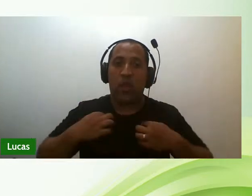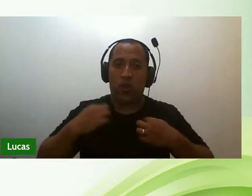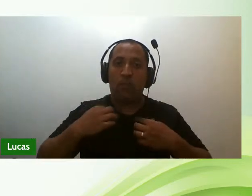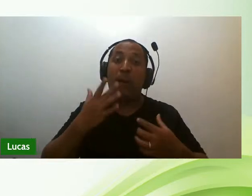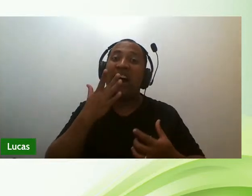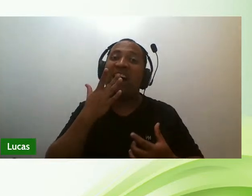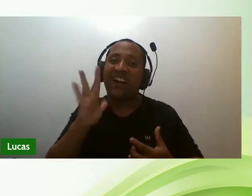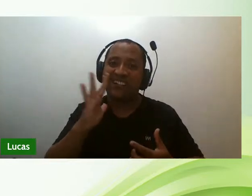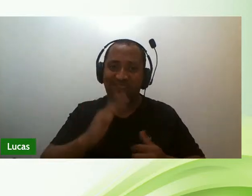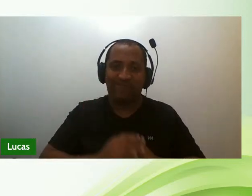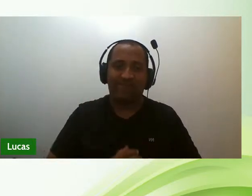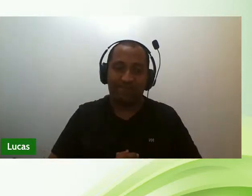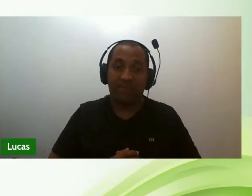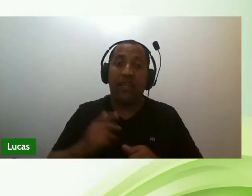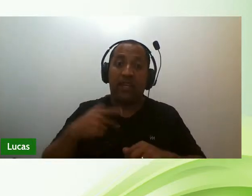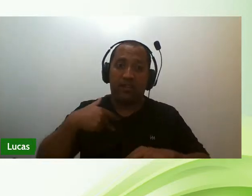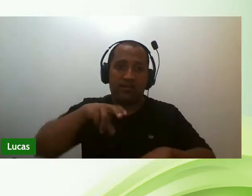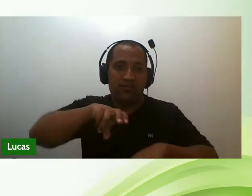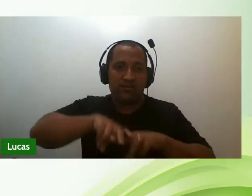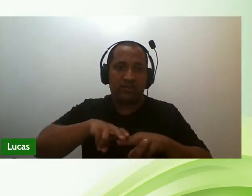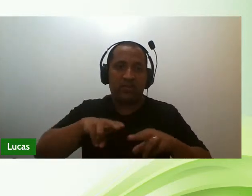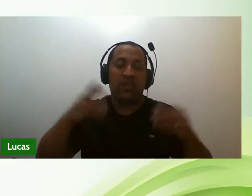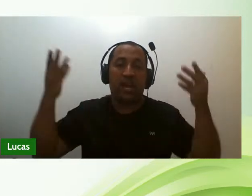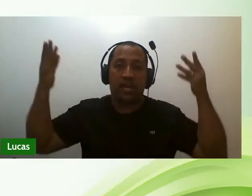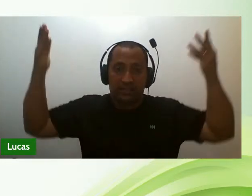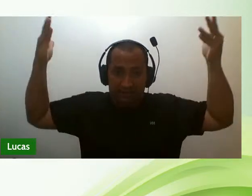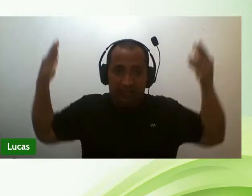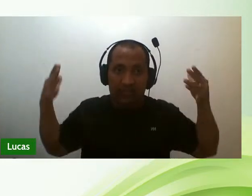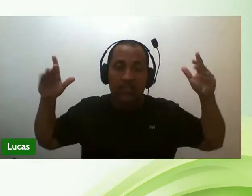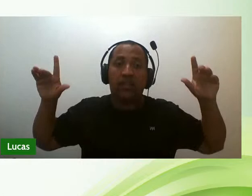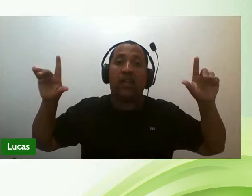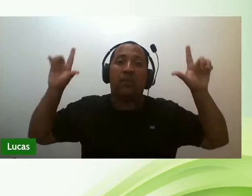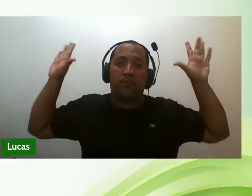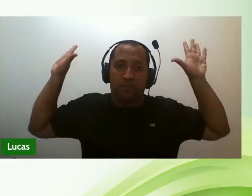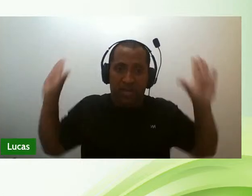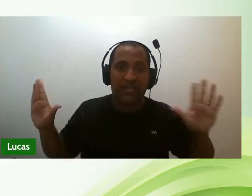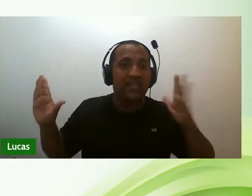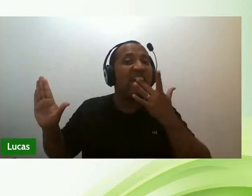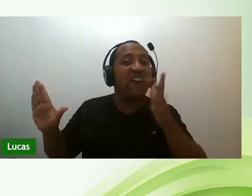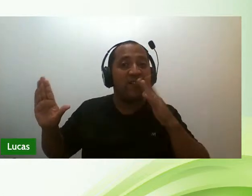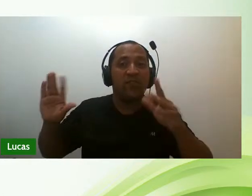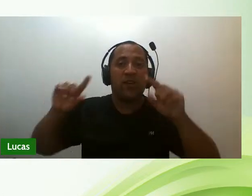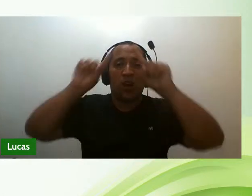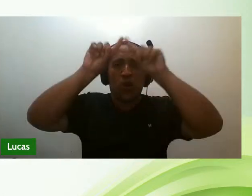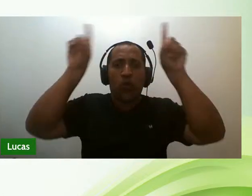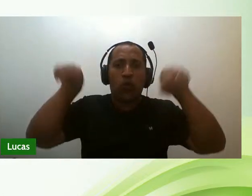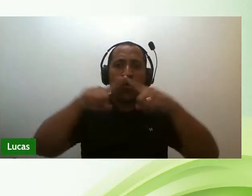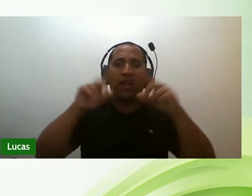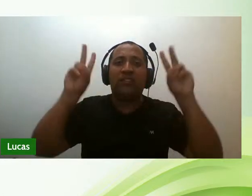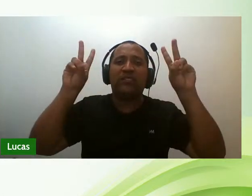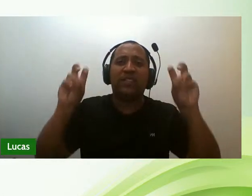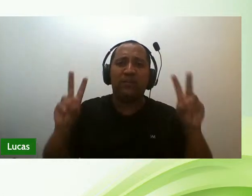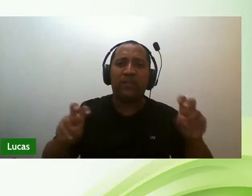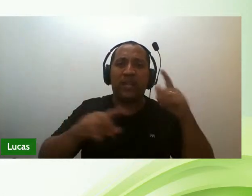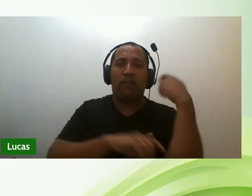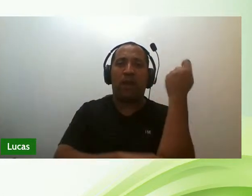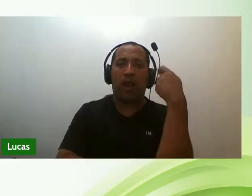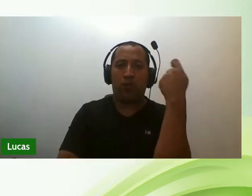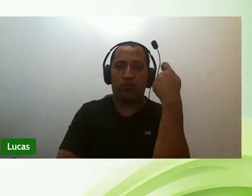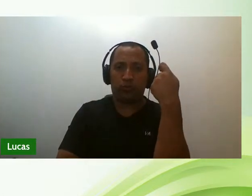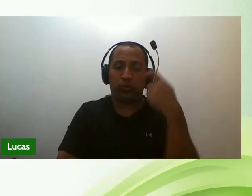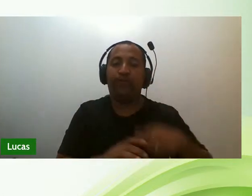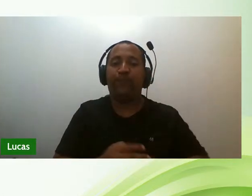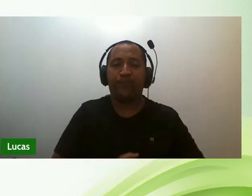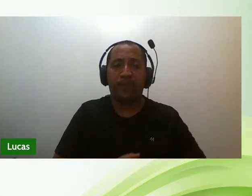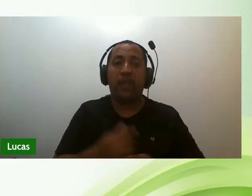branca. Estou sentada, atrás da minha imagem há uma parede branca com quadros com motivos gauchescos. Junto com a minha